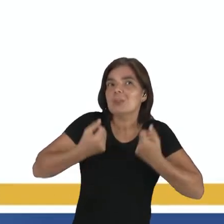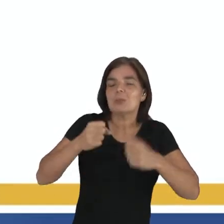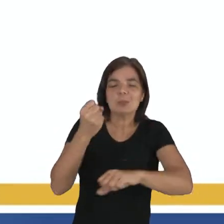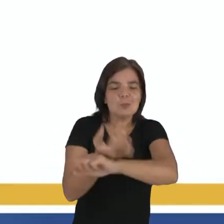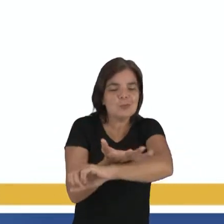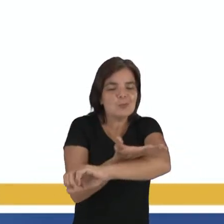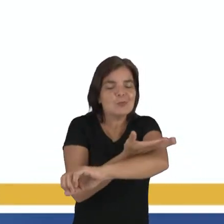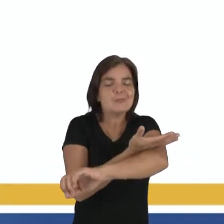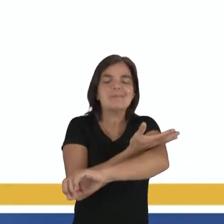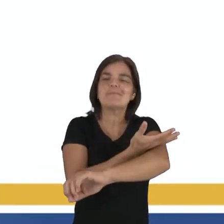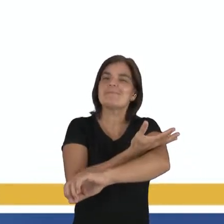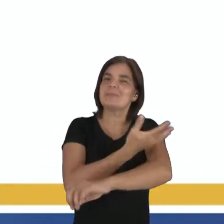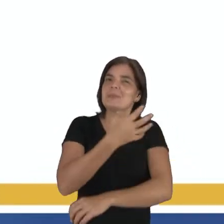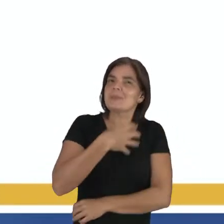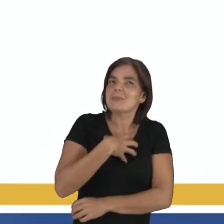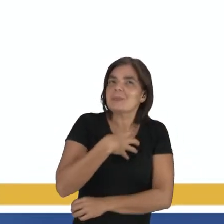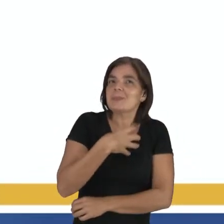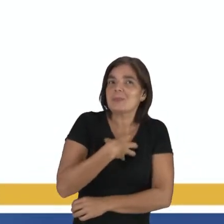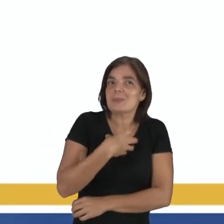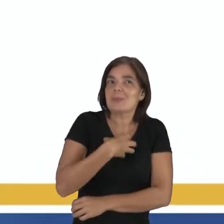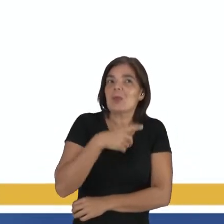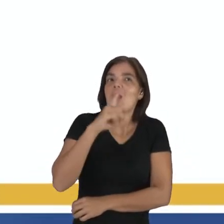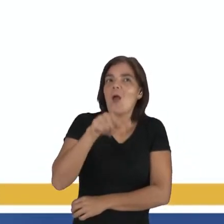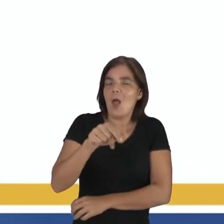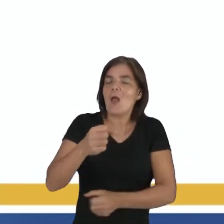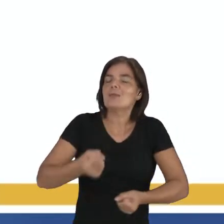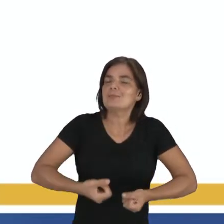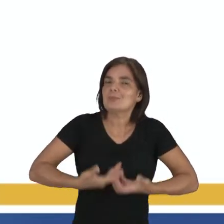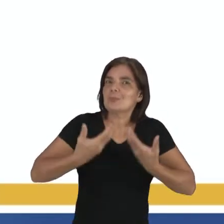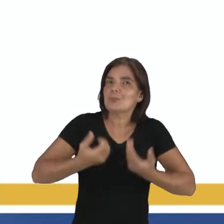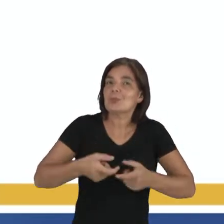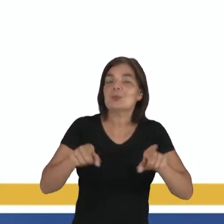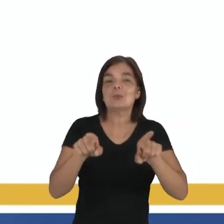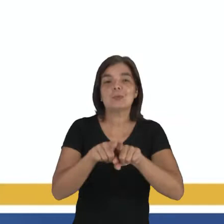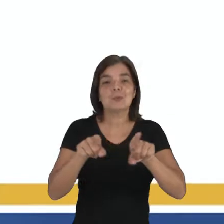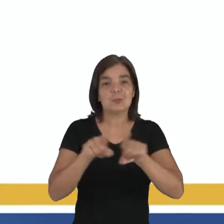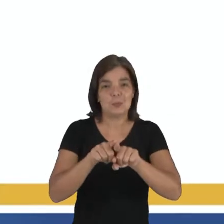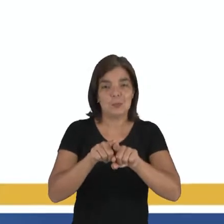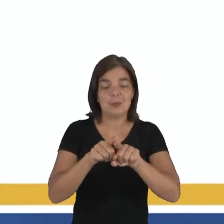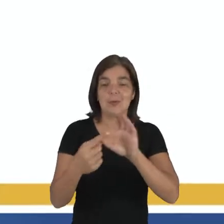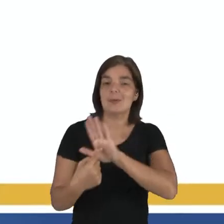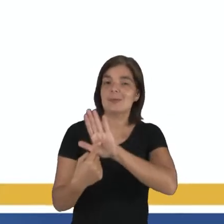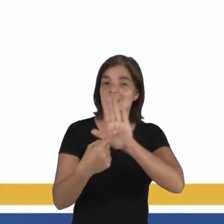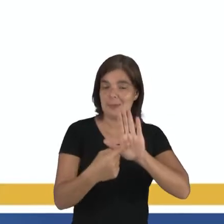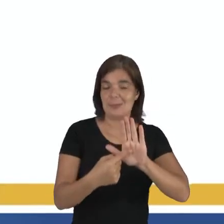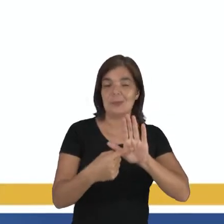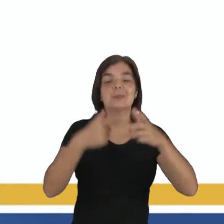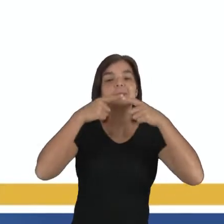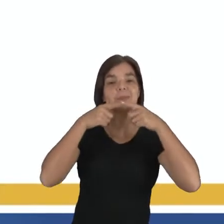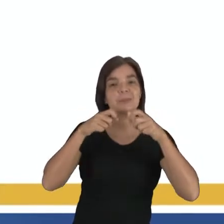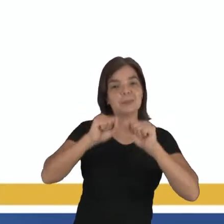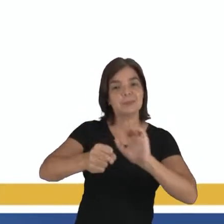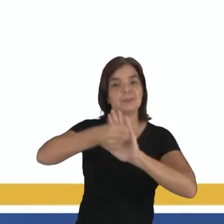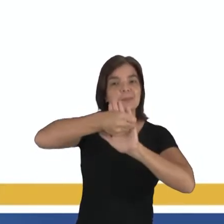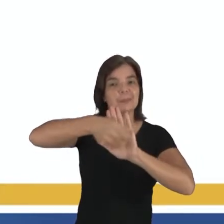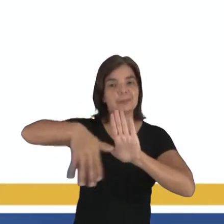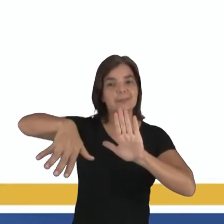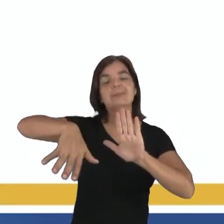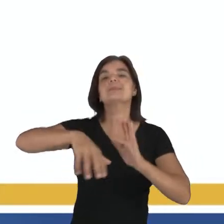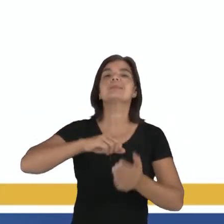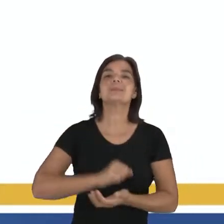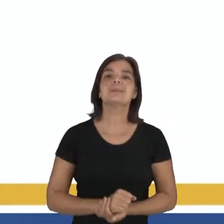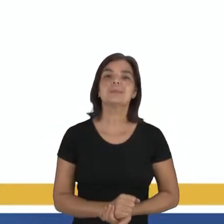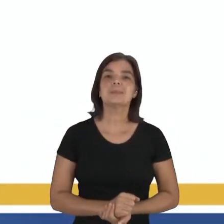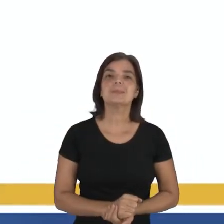textuais, a expressão de emoções e sentimentos. A esses recursos expressivos chamamos de figuras